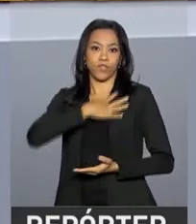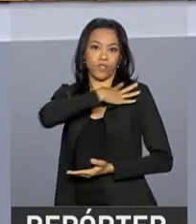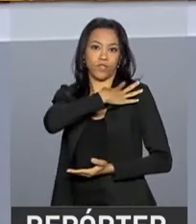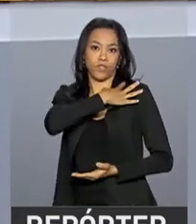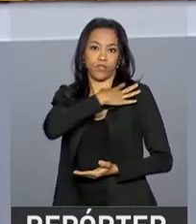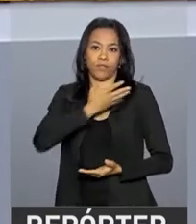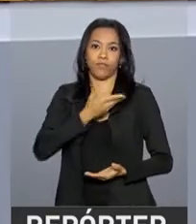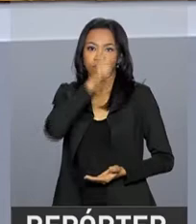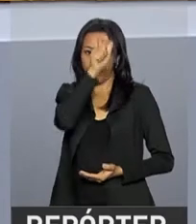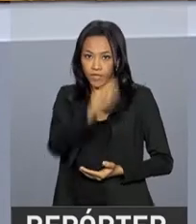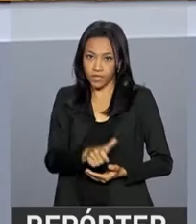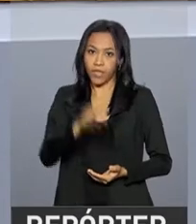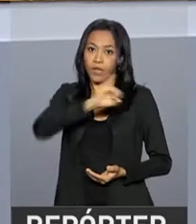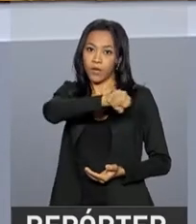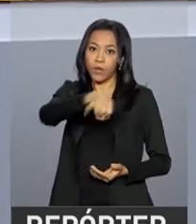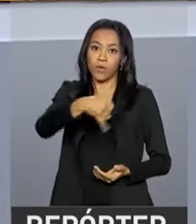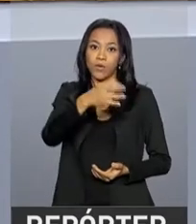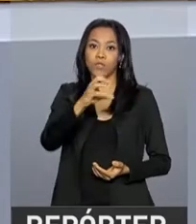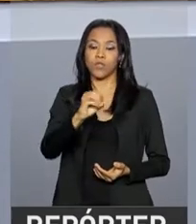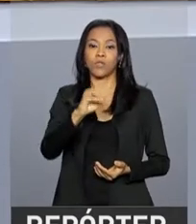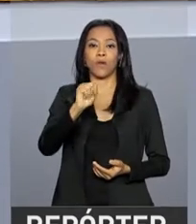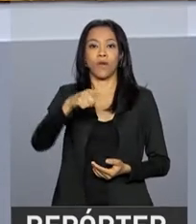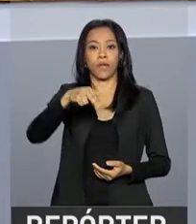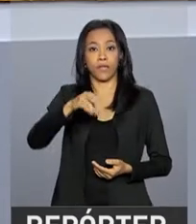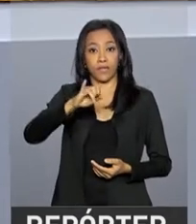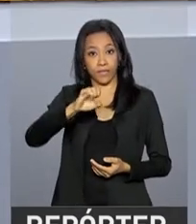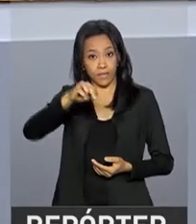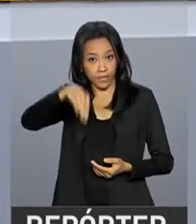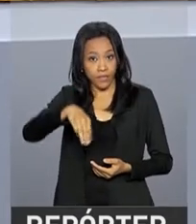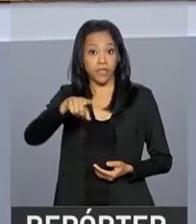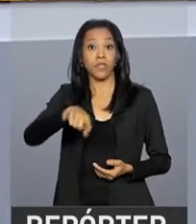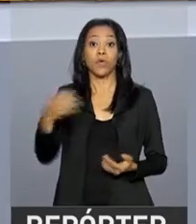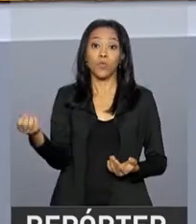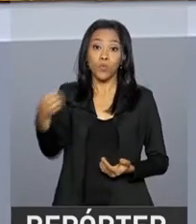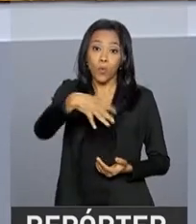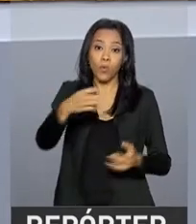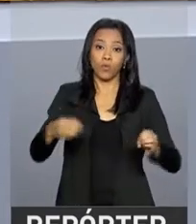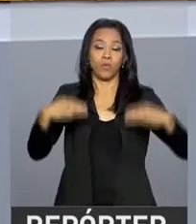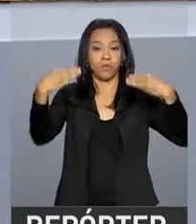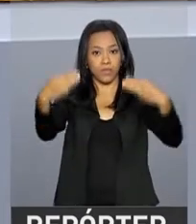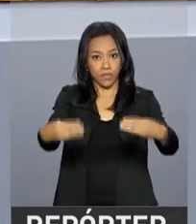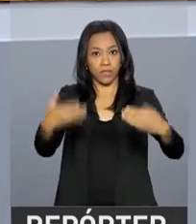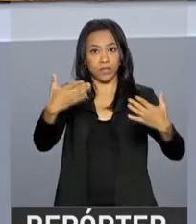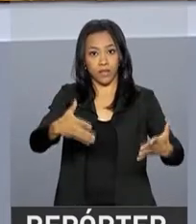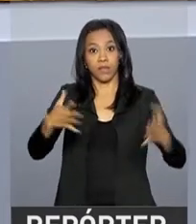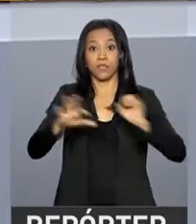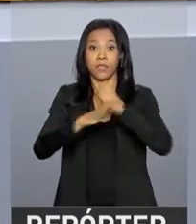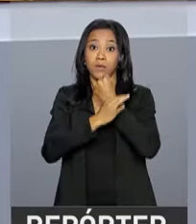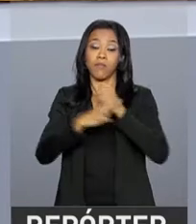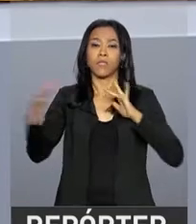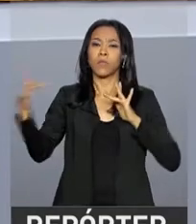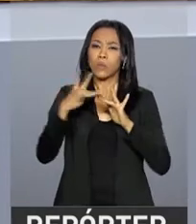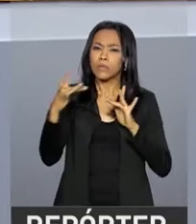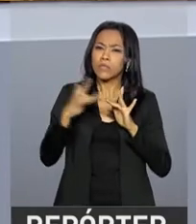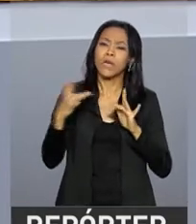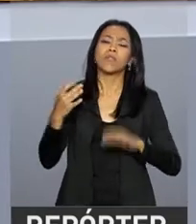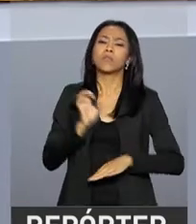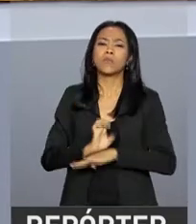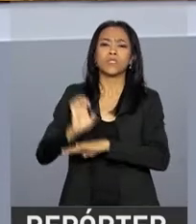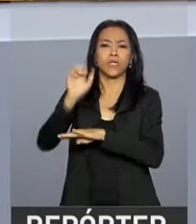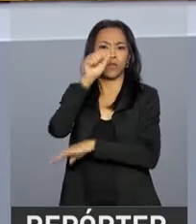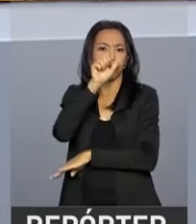luna o novo ministério vai ser o principal canal de ligação entre o governo federal o interventor do rio de janeiro e os demais